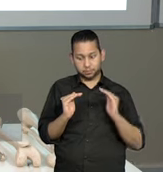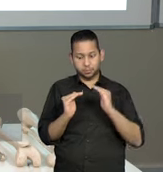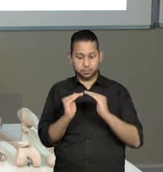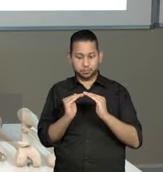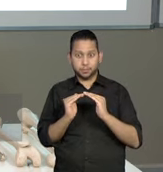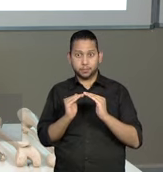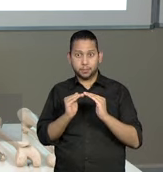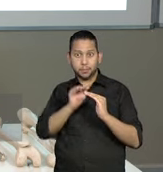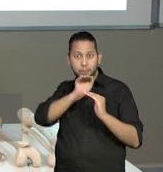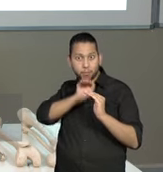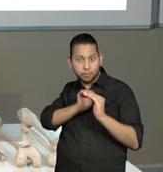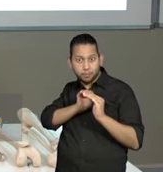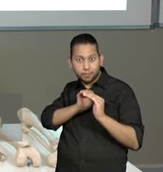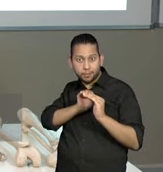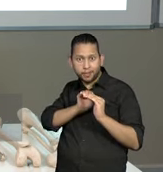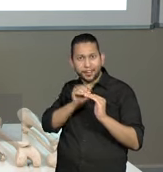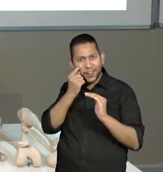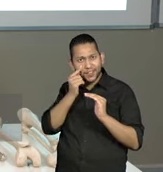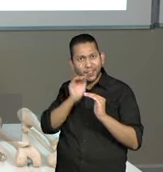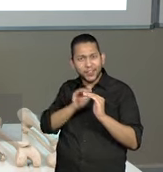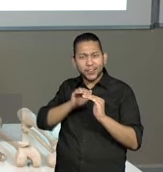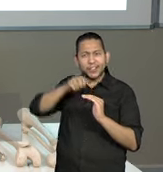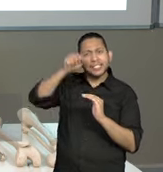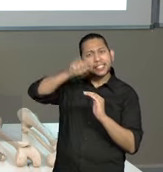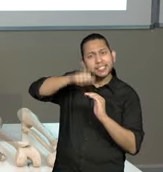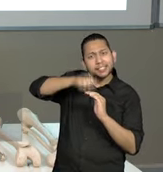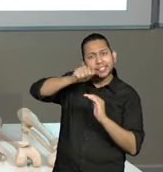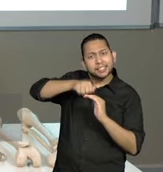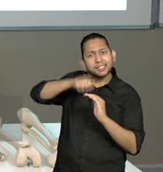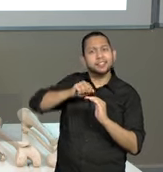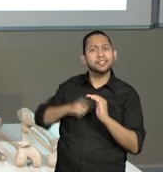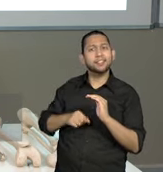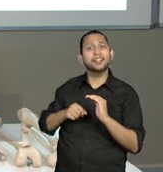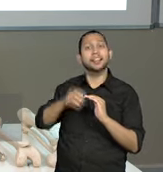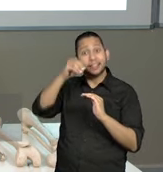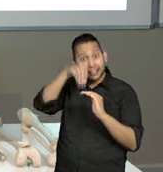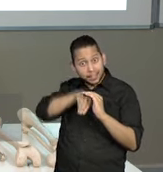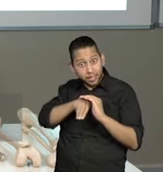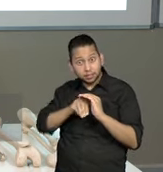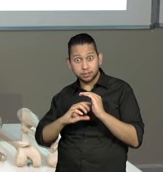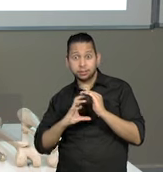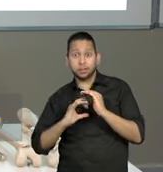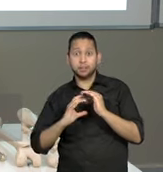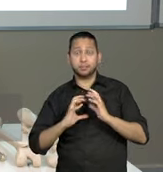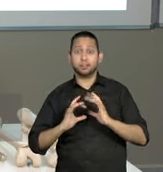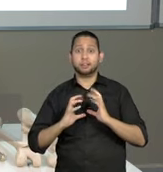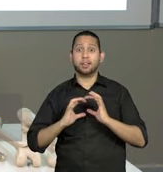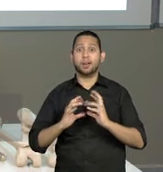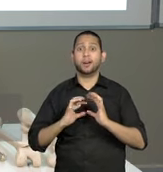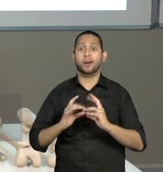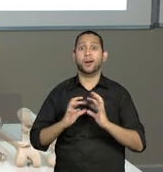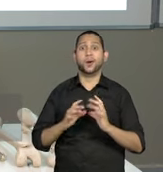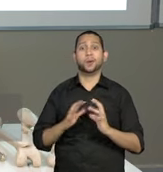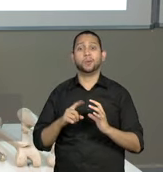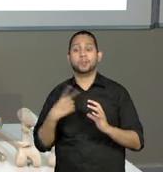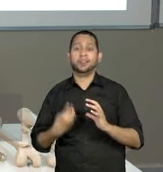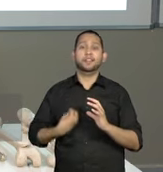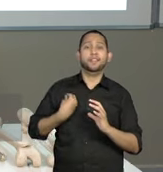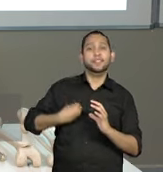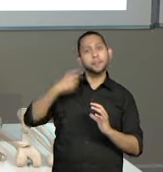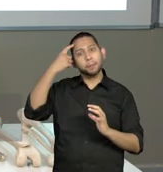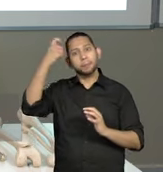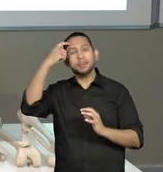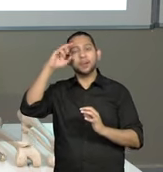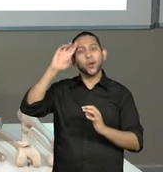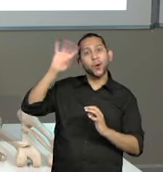unidos e que estão protegendo o nosso cérebro e todos os órgãos do